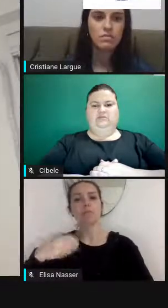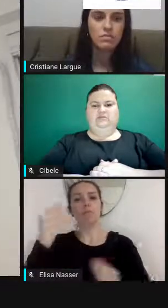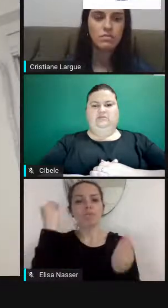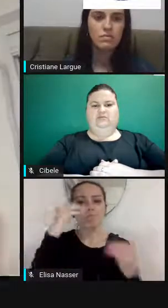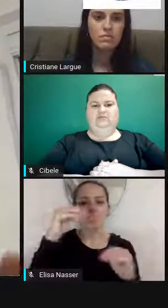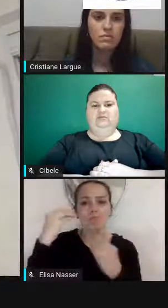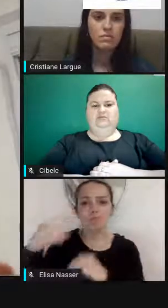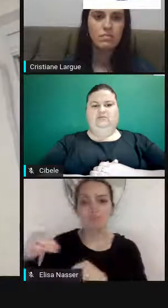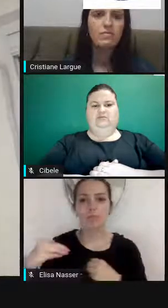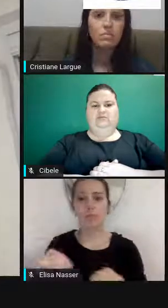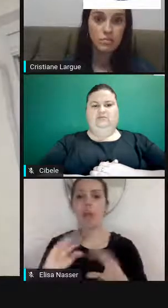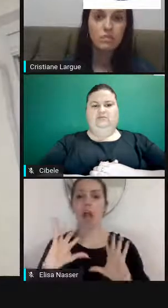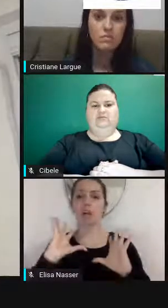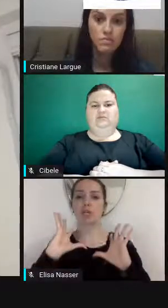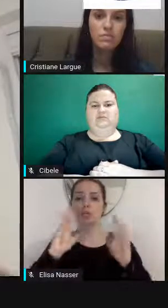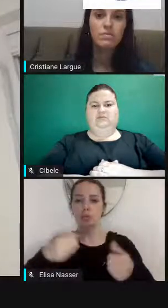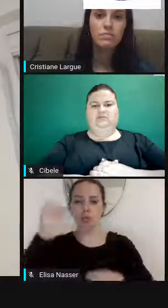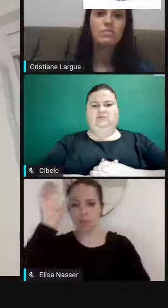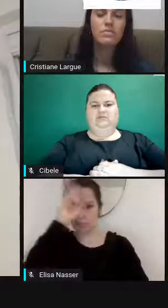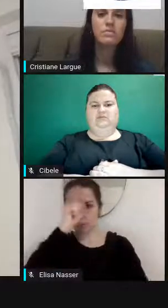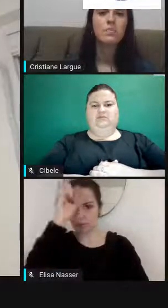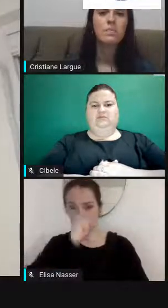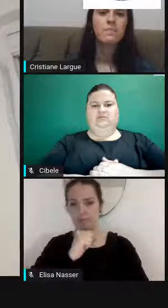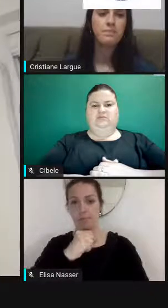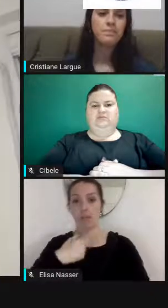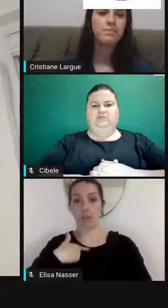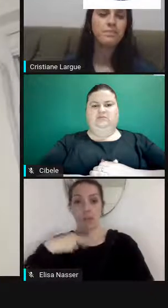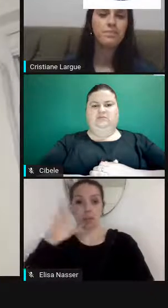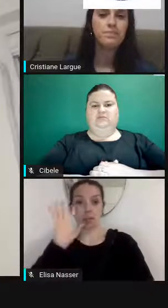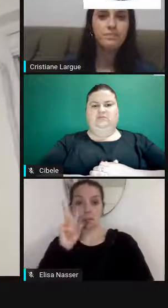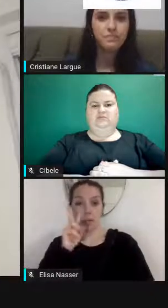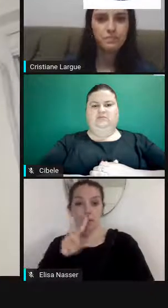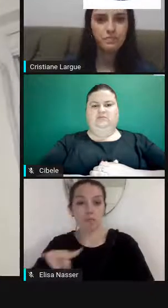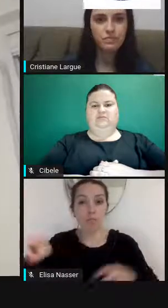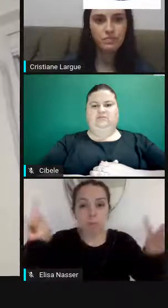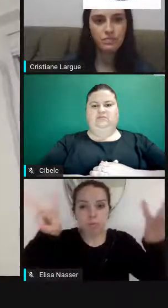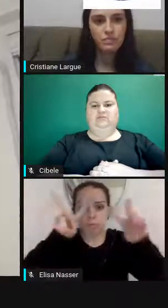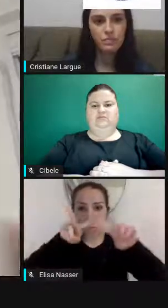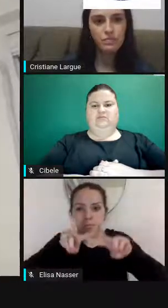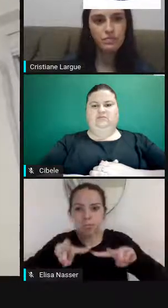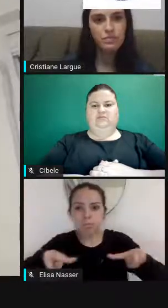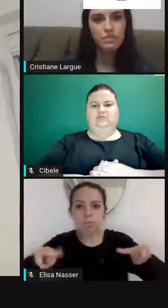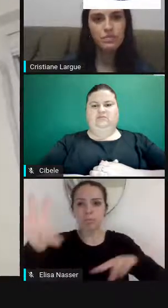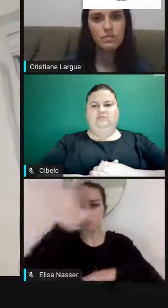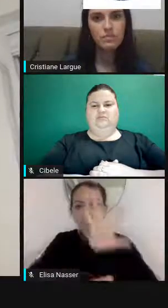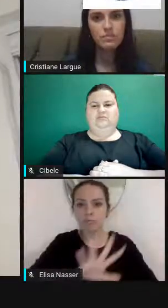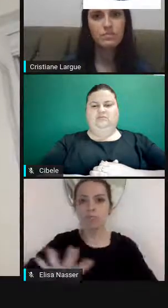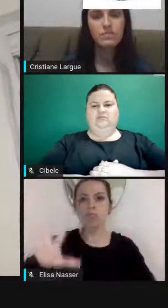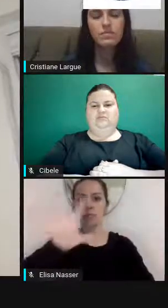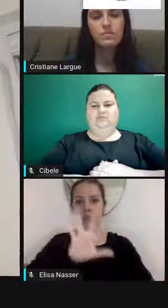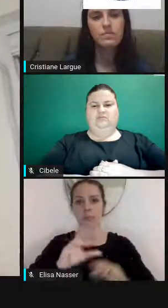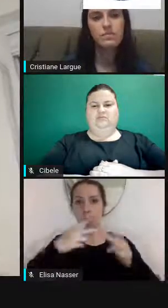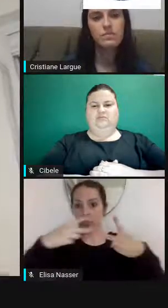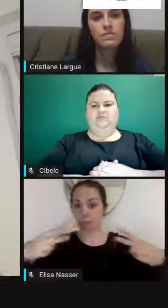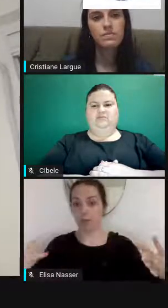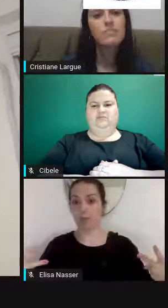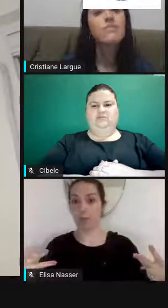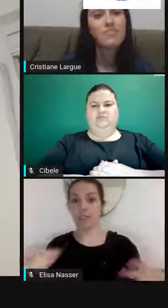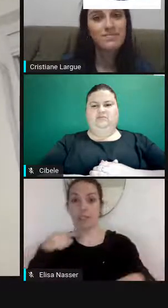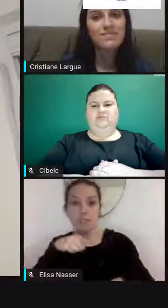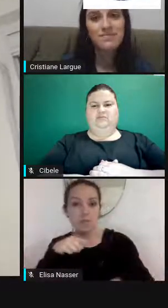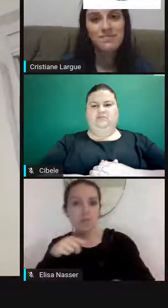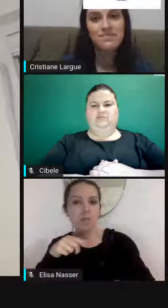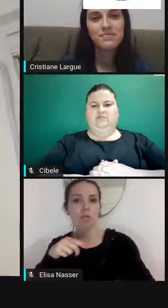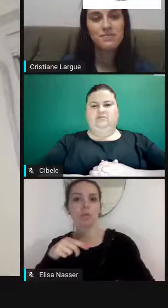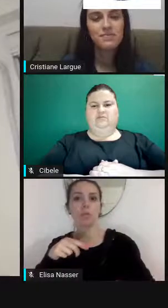biólogos a gente tem uma visão holística das coisas isso é muito massa essa visão que a gente tem faz muita diferença e as pessoas ficam cativadas